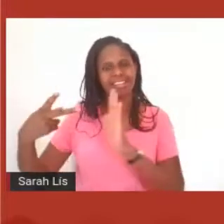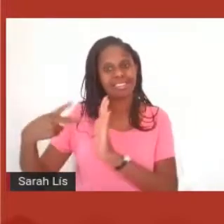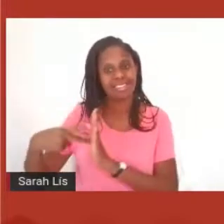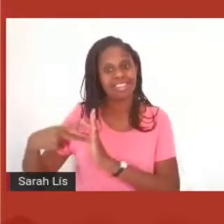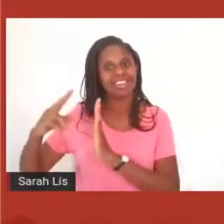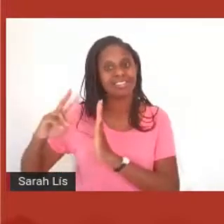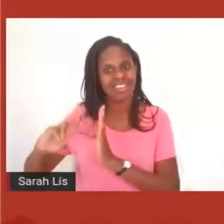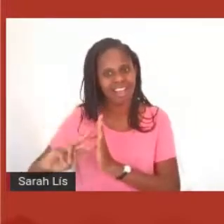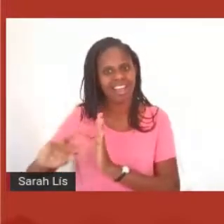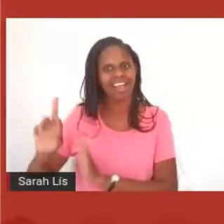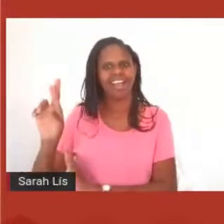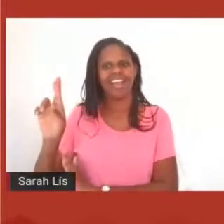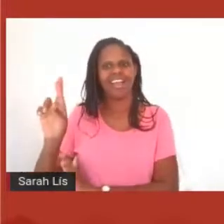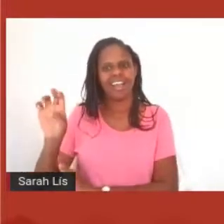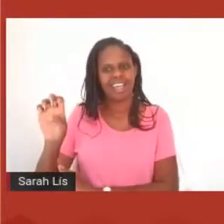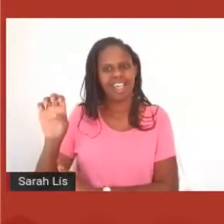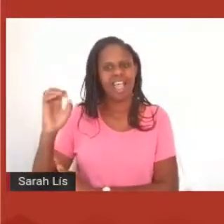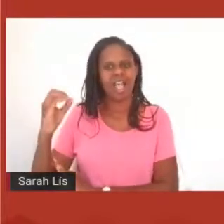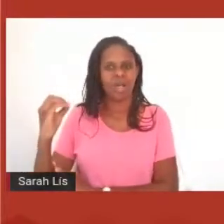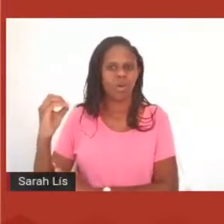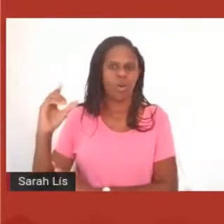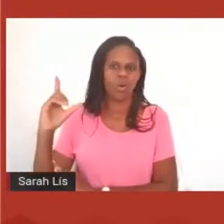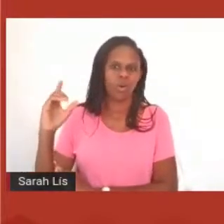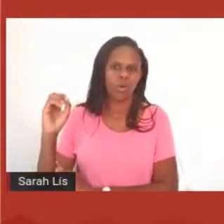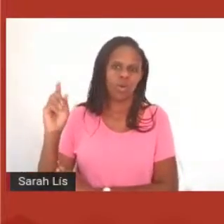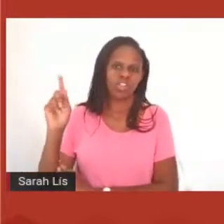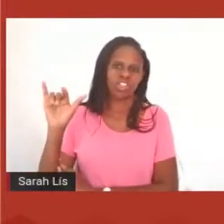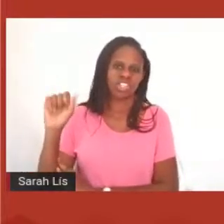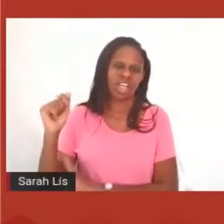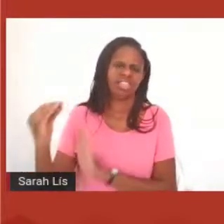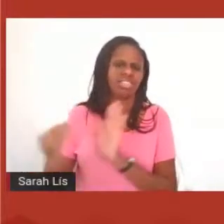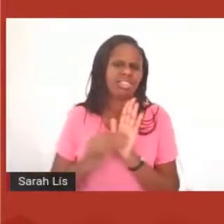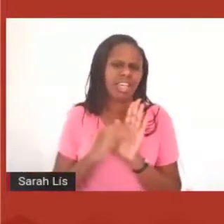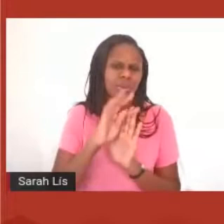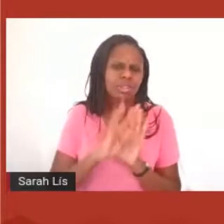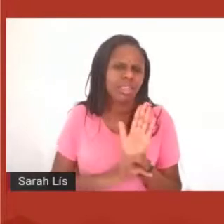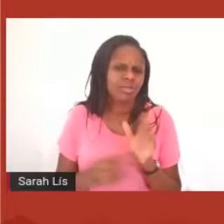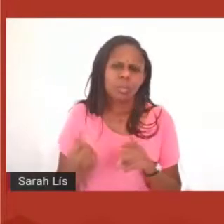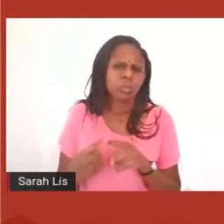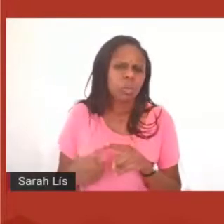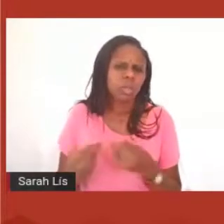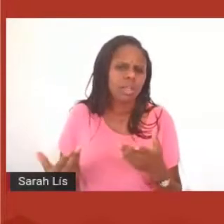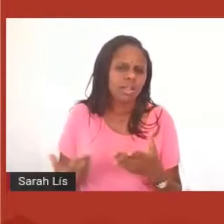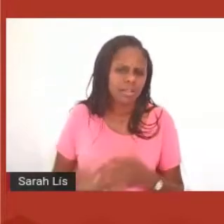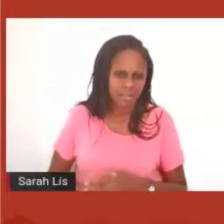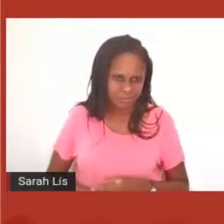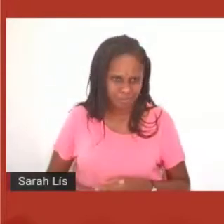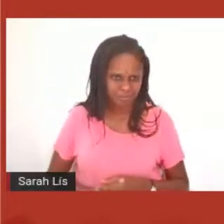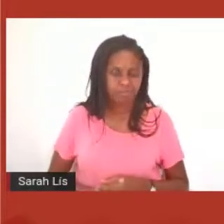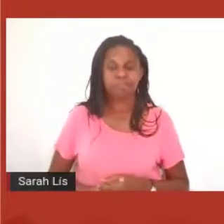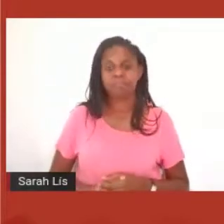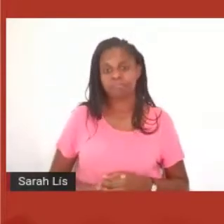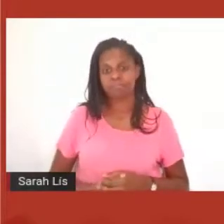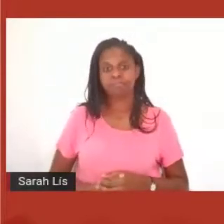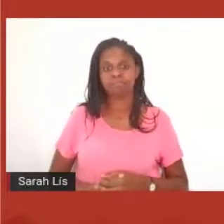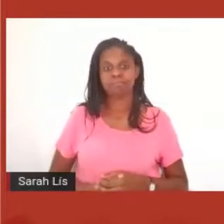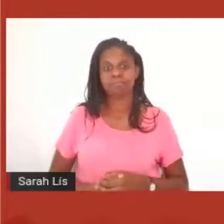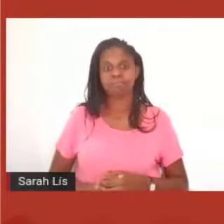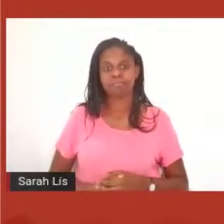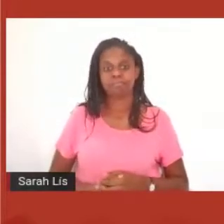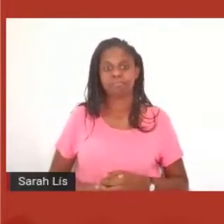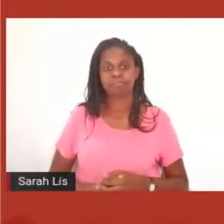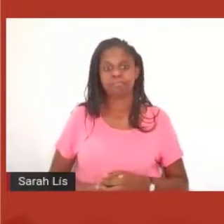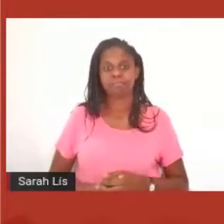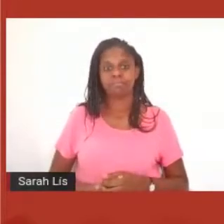porque surgiu reologia na história? É, na verdade, assim, eu estou interpretando, além